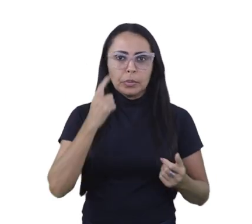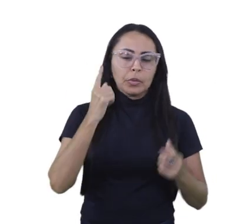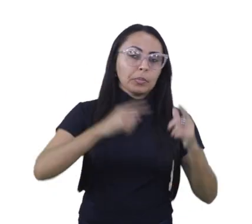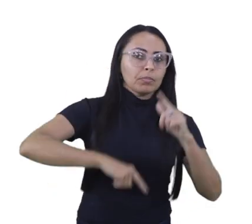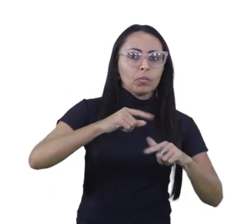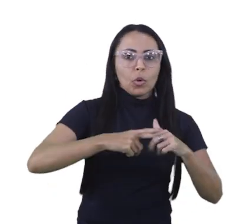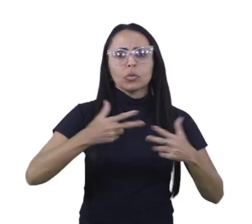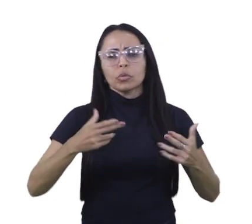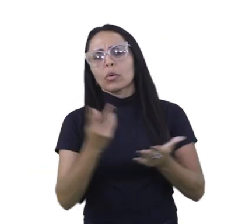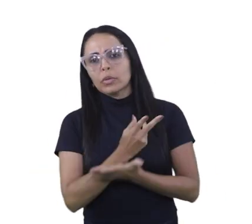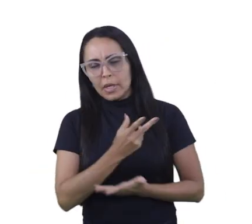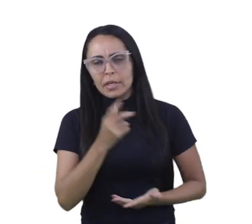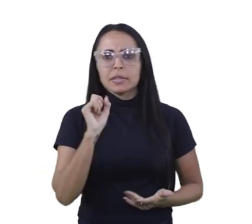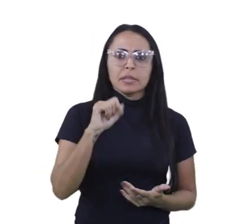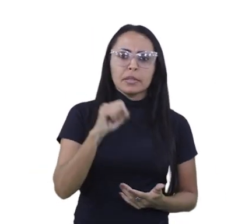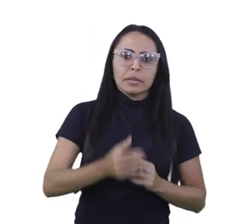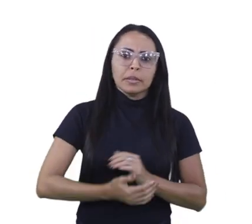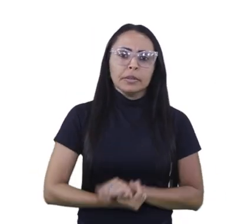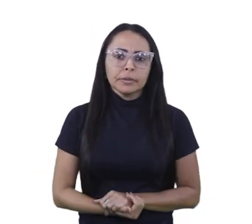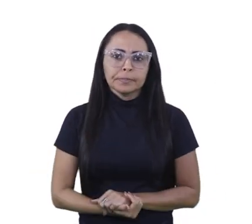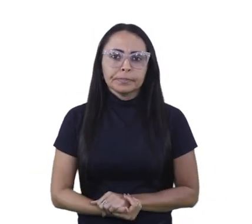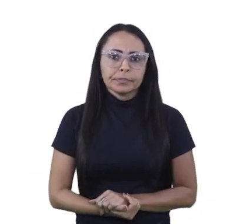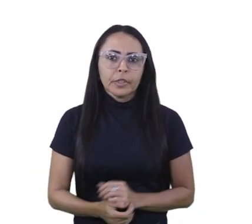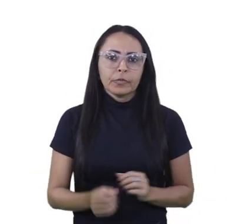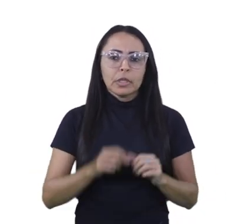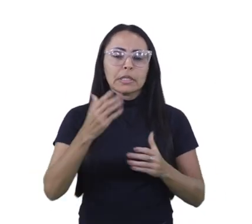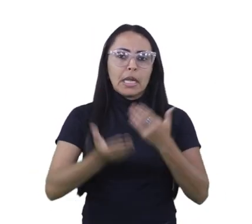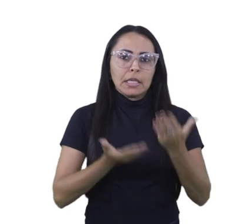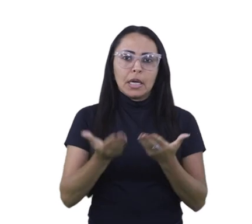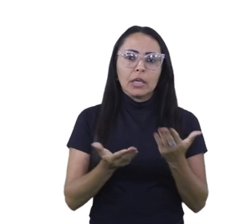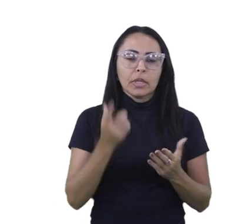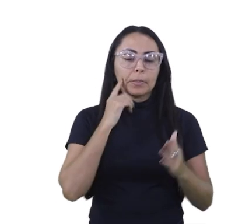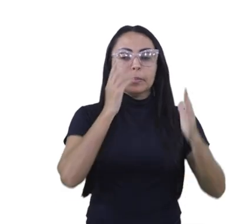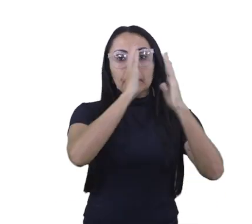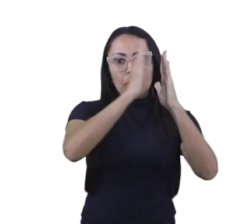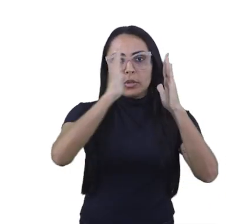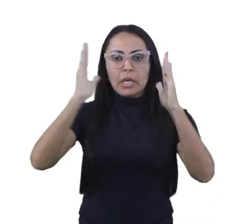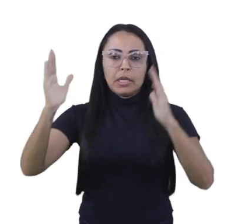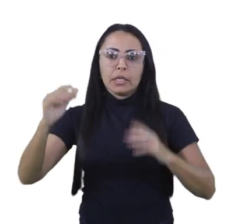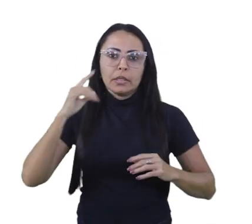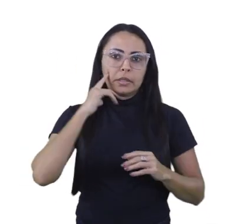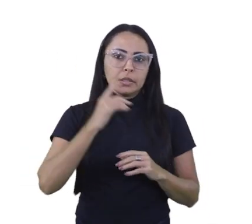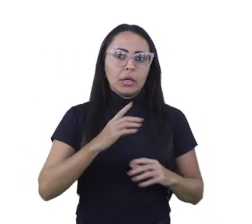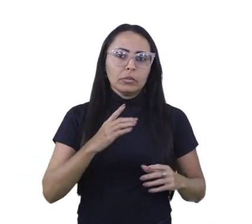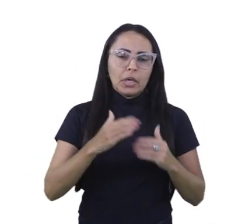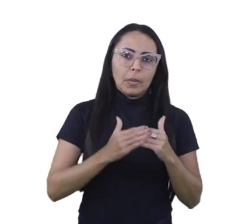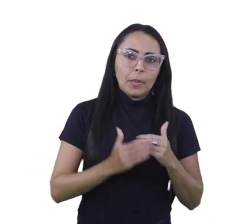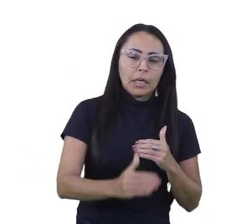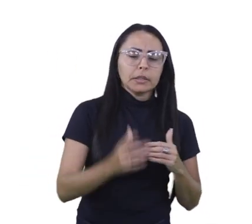livro, esse livro foi produzido, ele foi tratado, organizado na biblioteca, chega até você, a partir